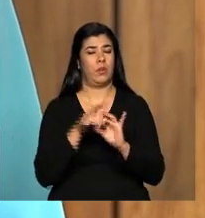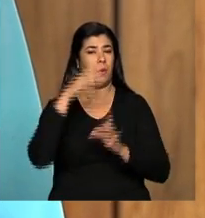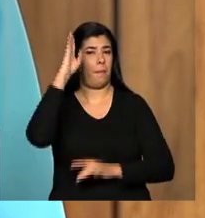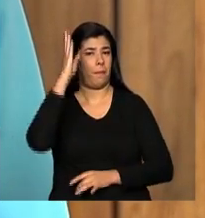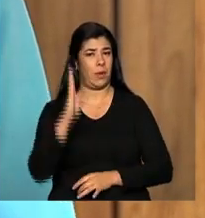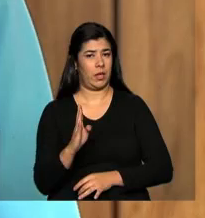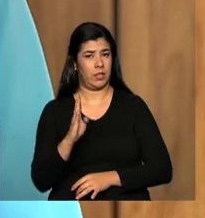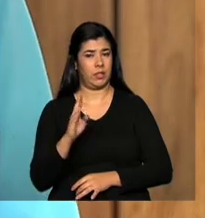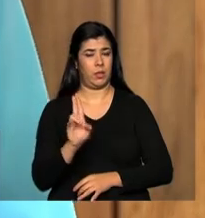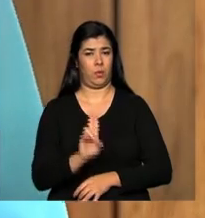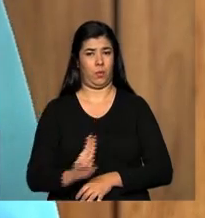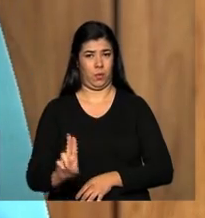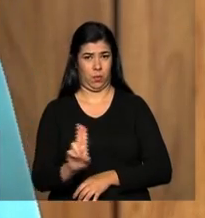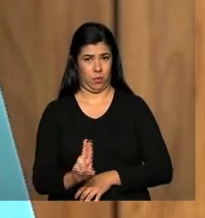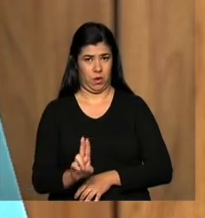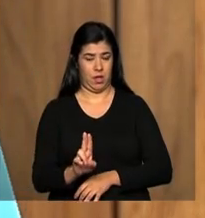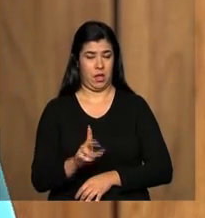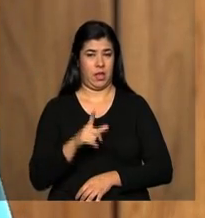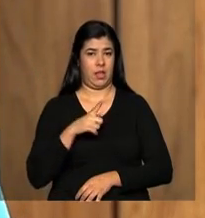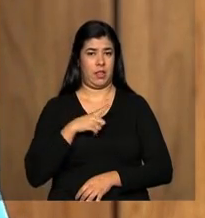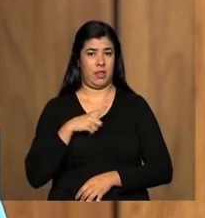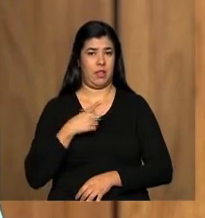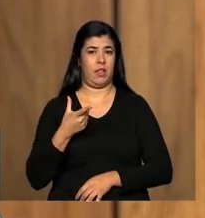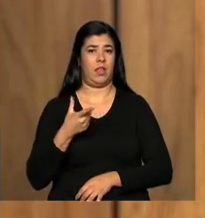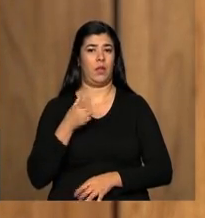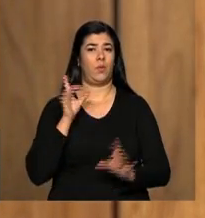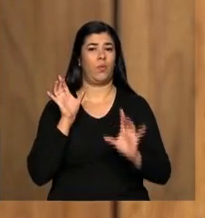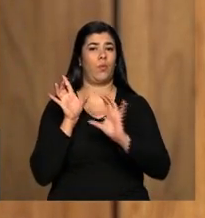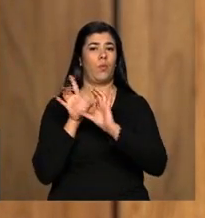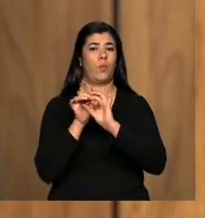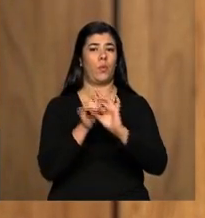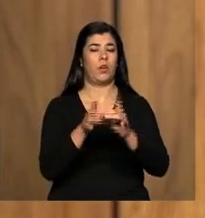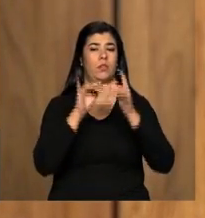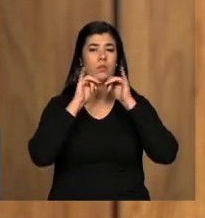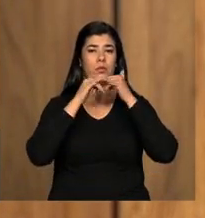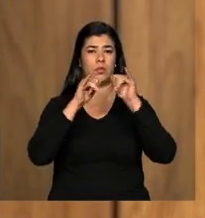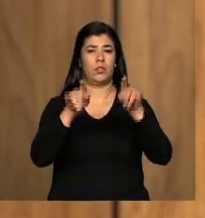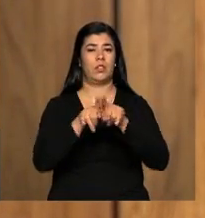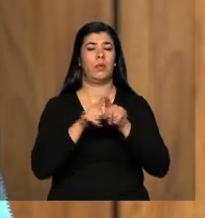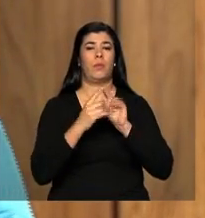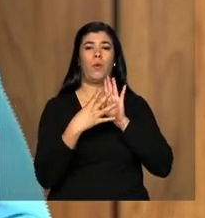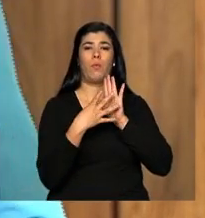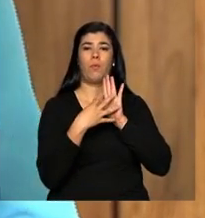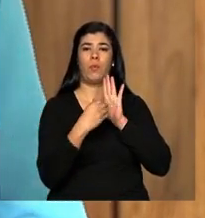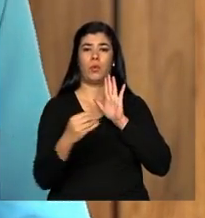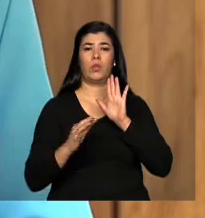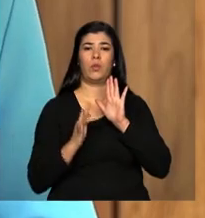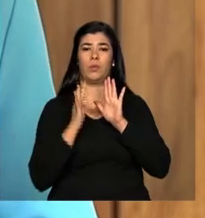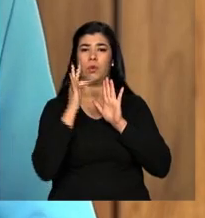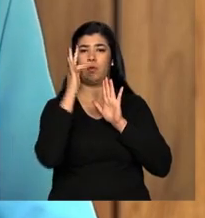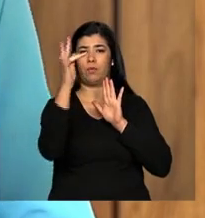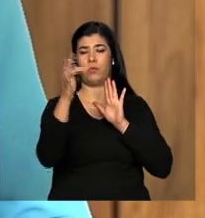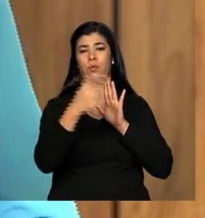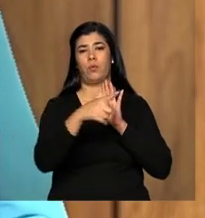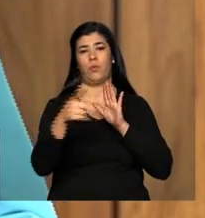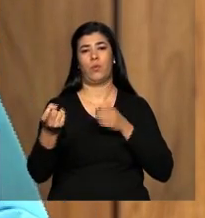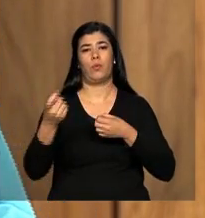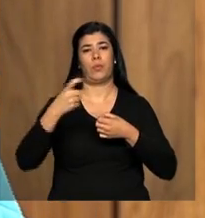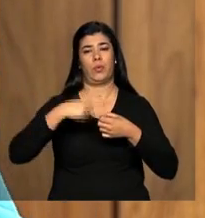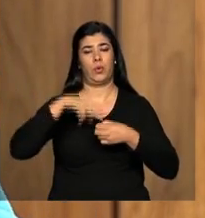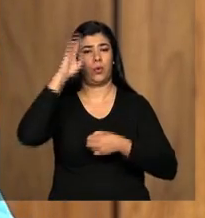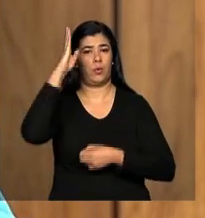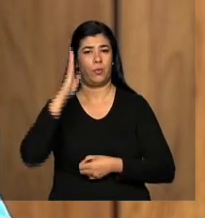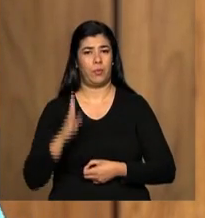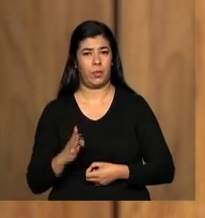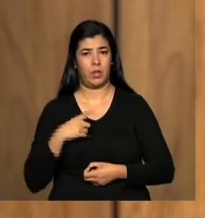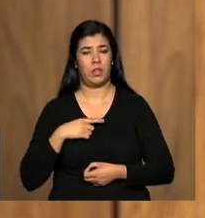Uruguai do ponto de vista elétrico, será exemplo e modelo para futuras parcerias do Brasil